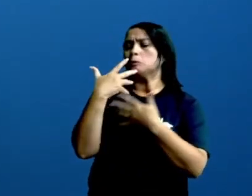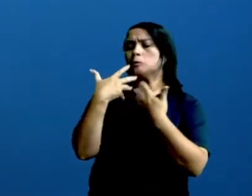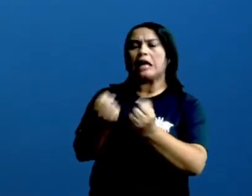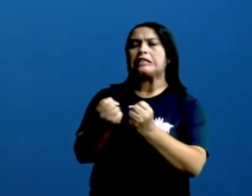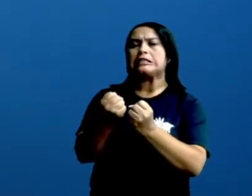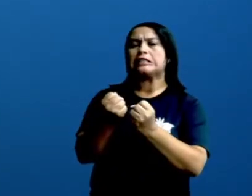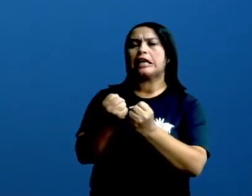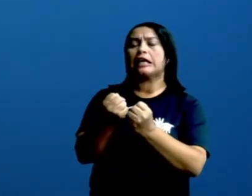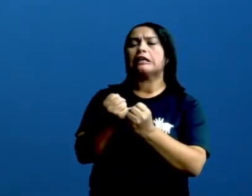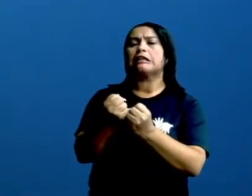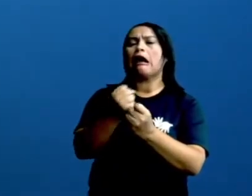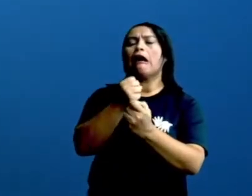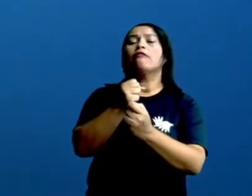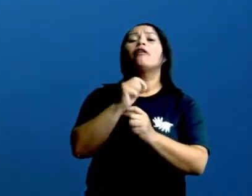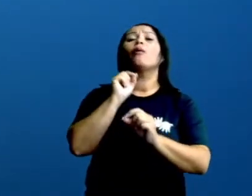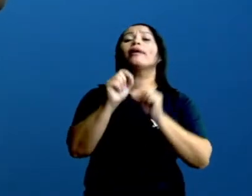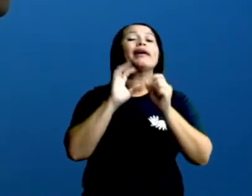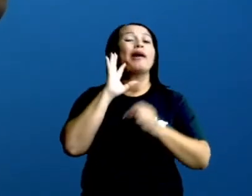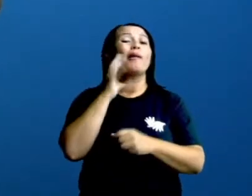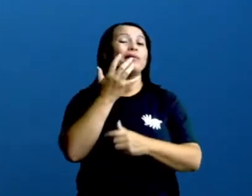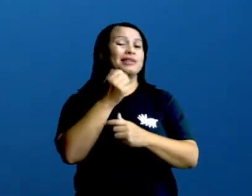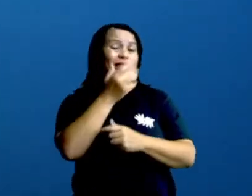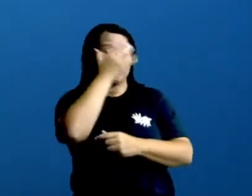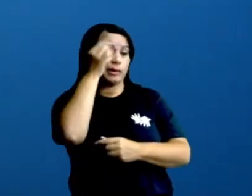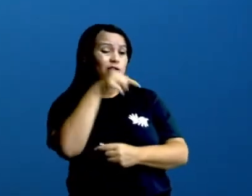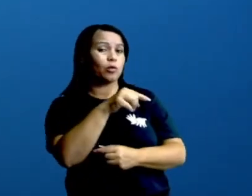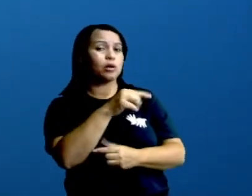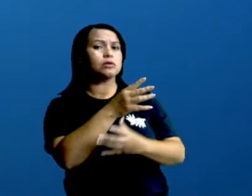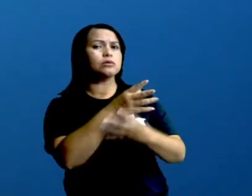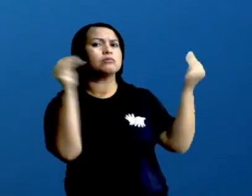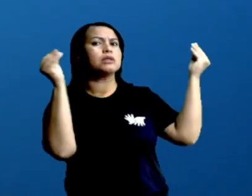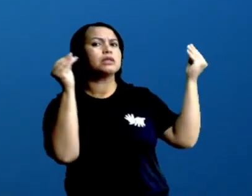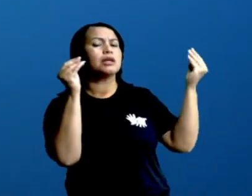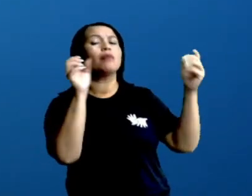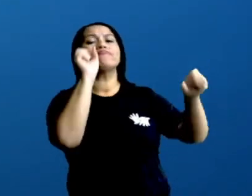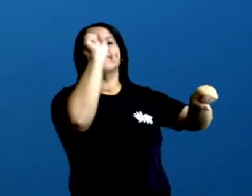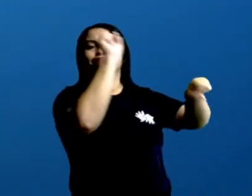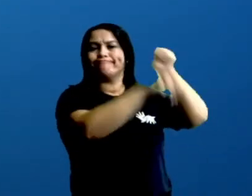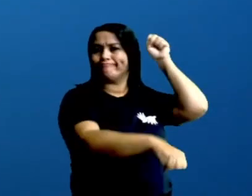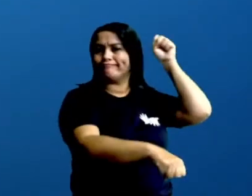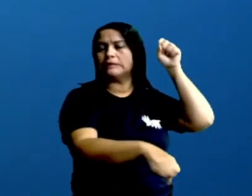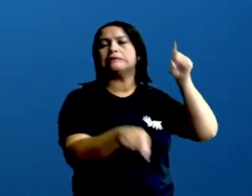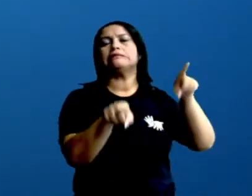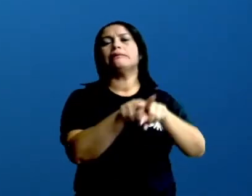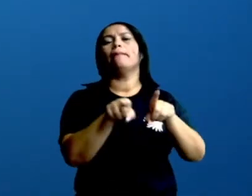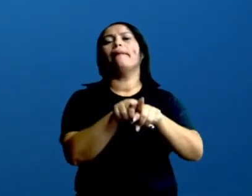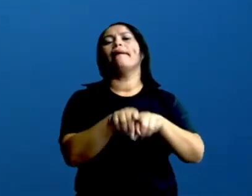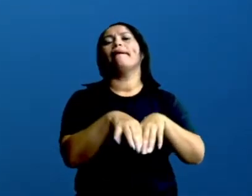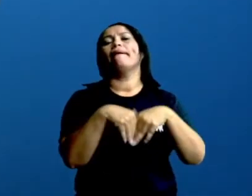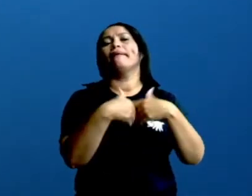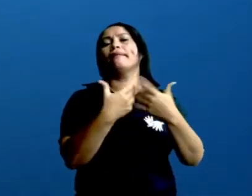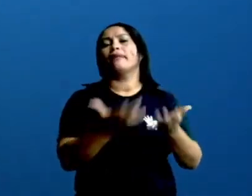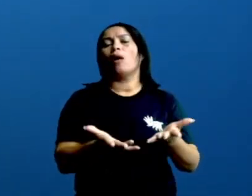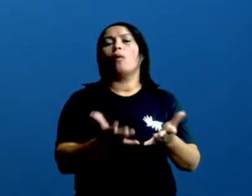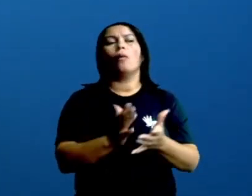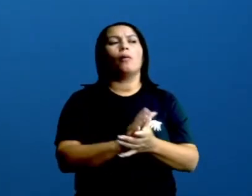a aceitar esse regime autoritário, desapareciam, eram assassinadas, enfim,